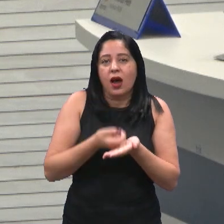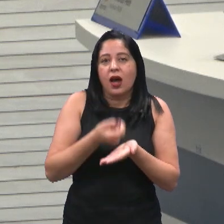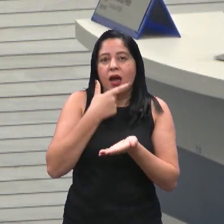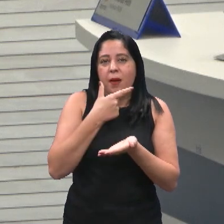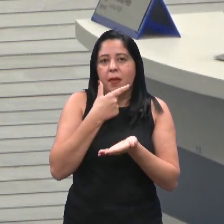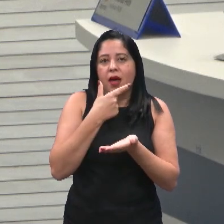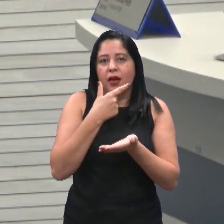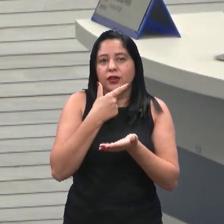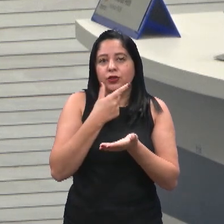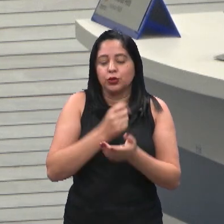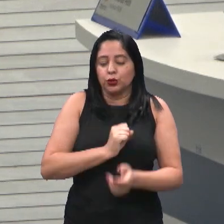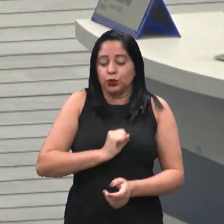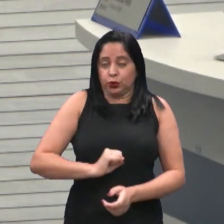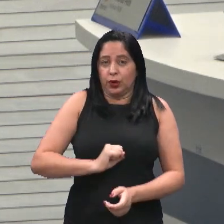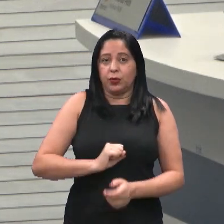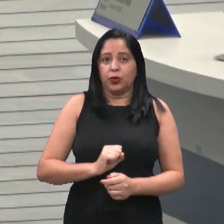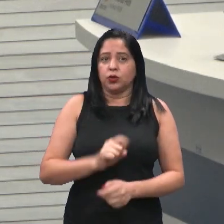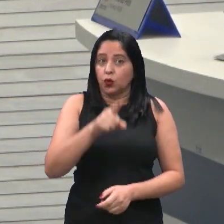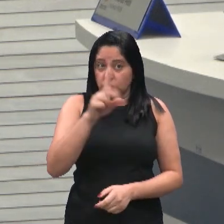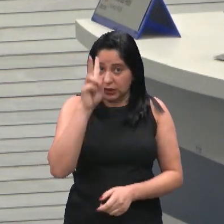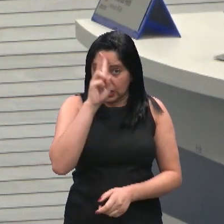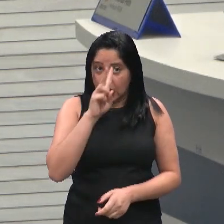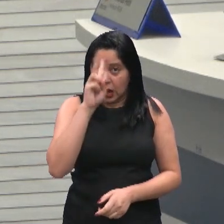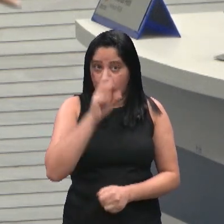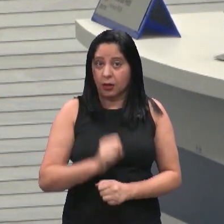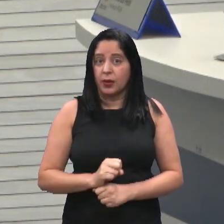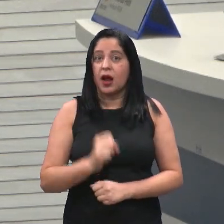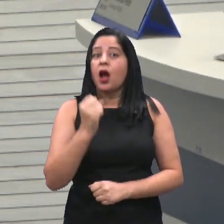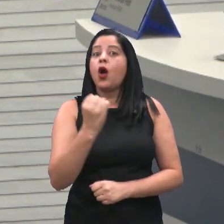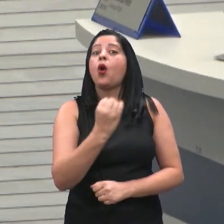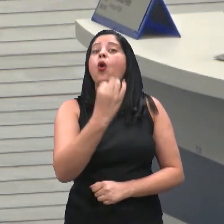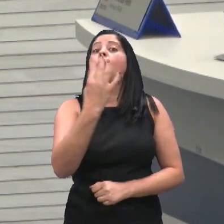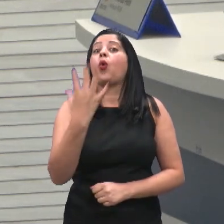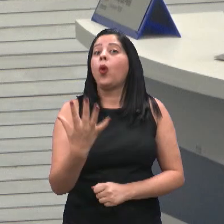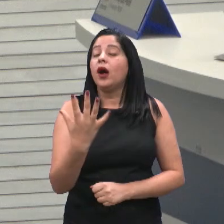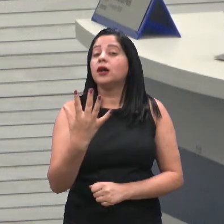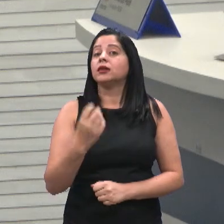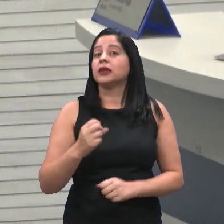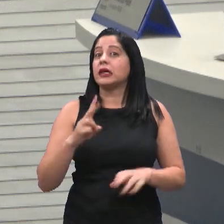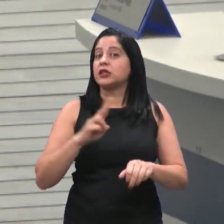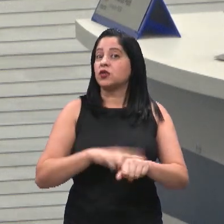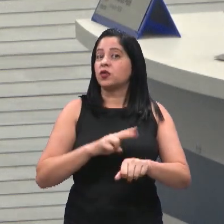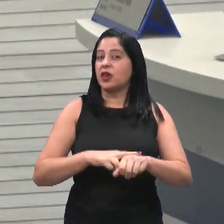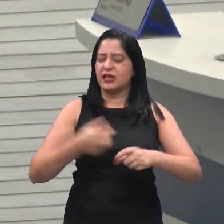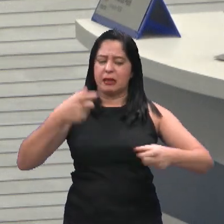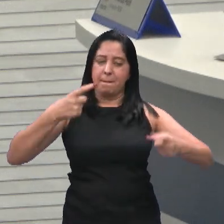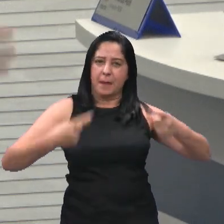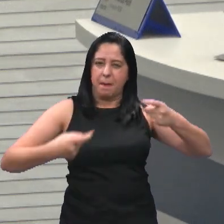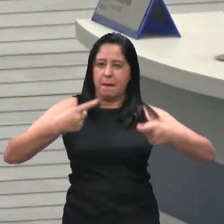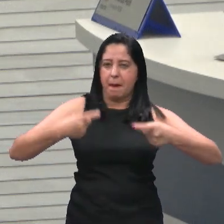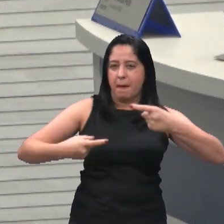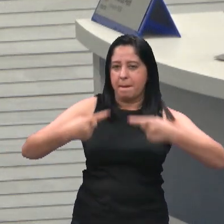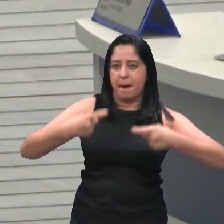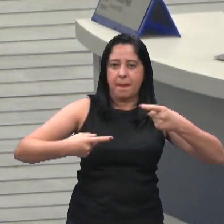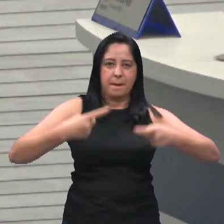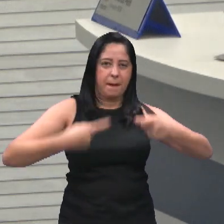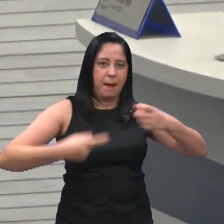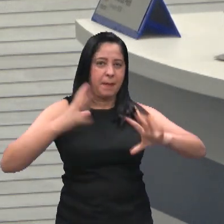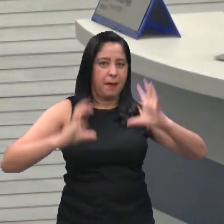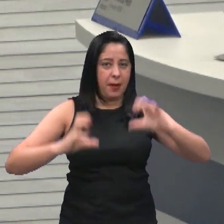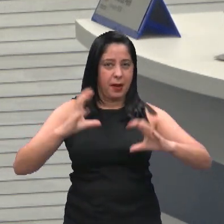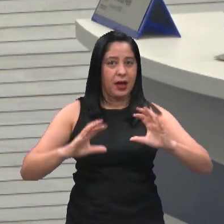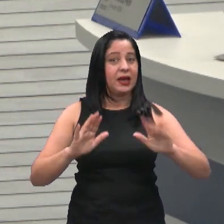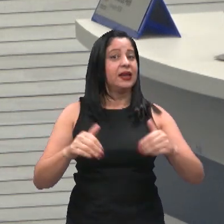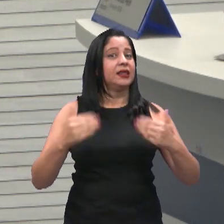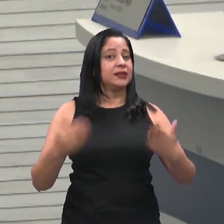lembrado, né? O senhor lembra quantas vezes nós travamos uma batalha aqui nessa casa naquela época, certo? Então, acho que é bom Vossa